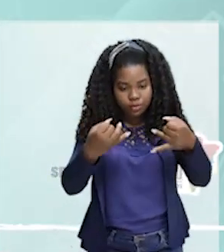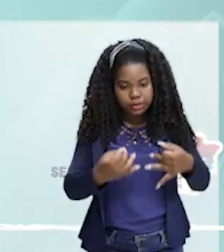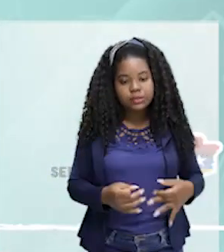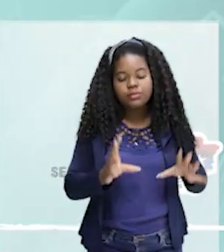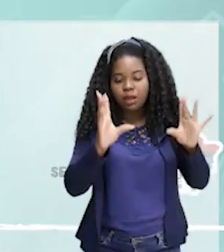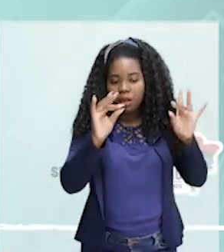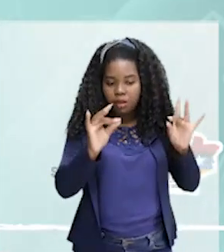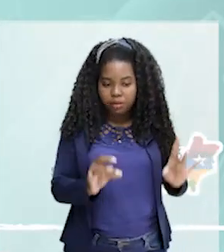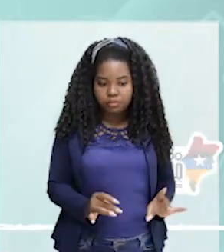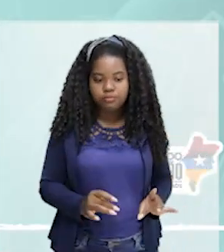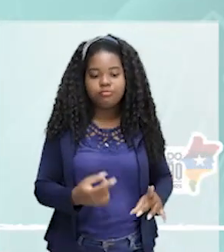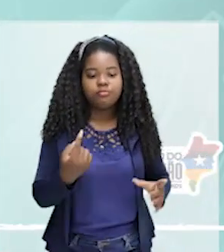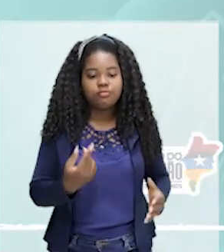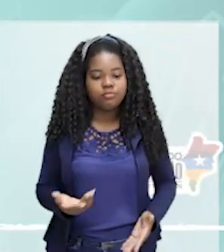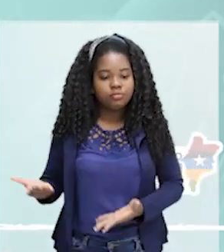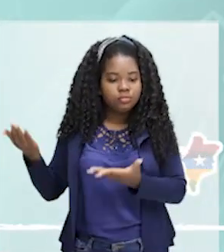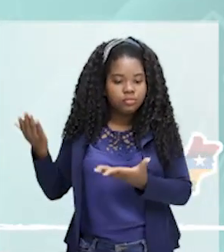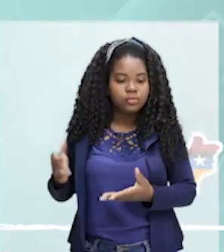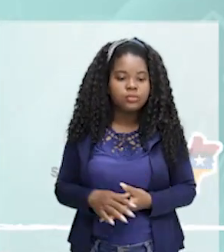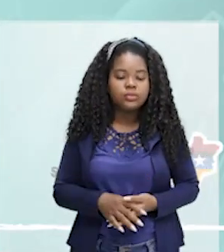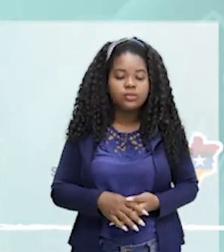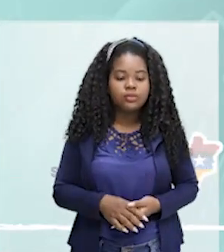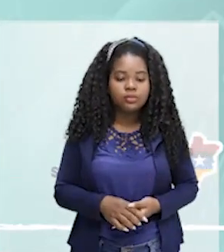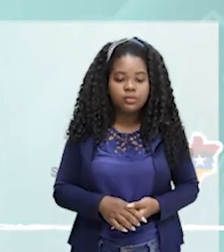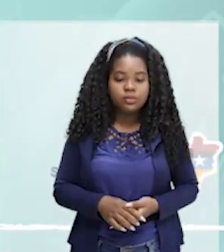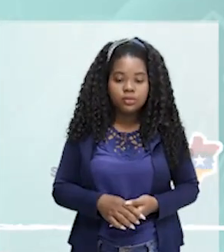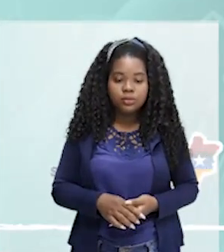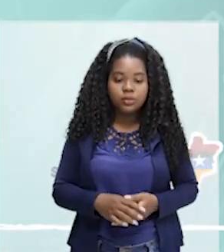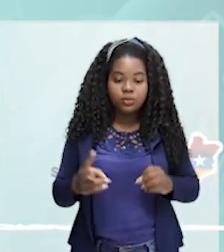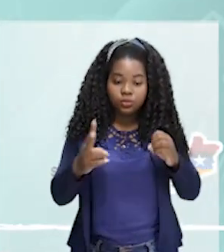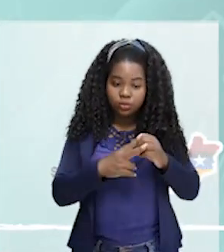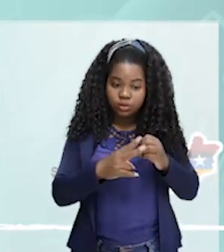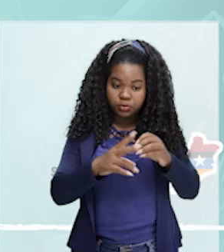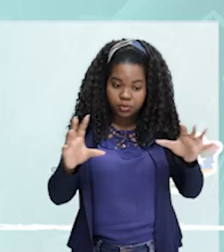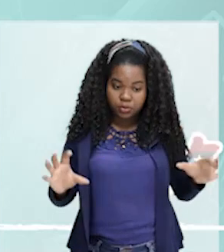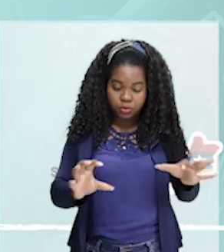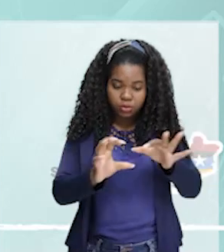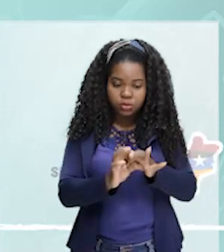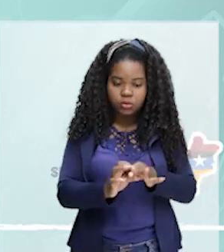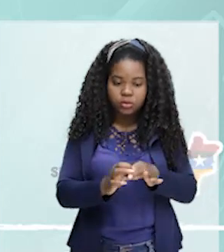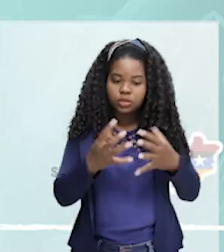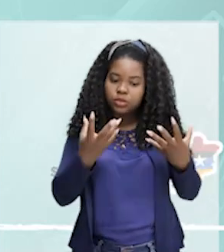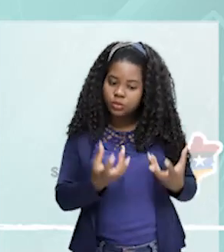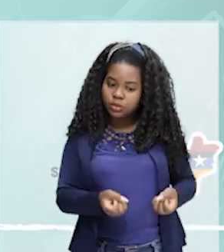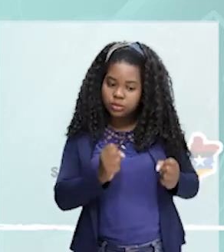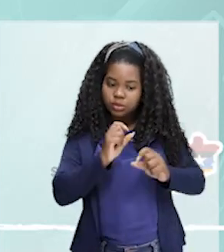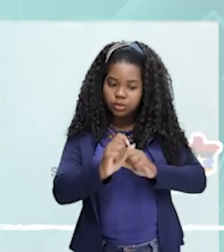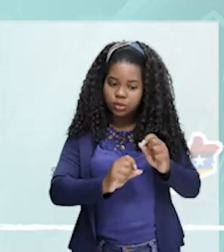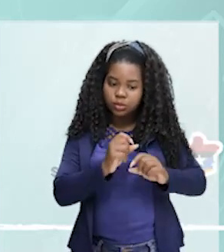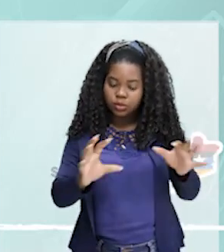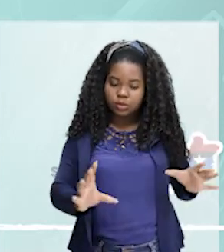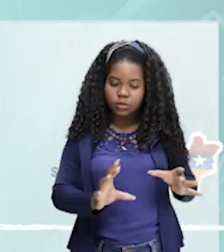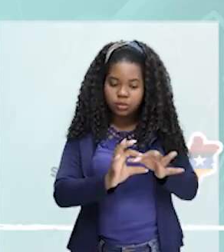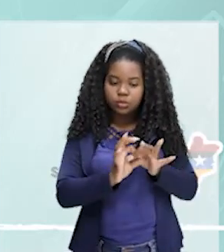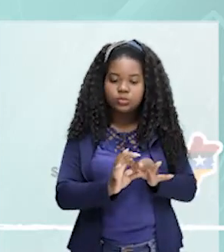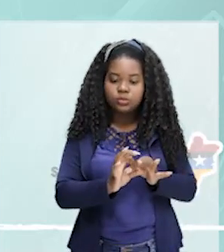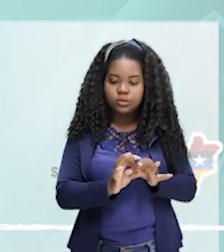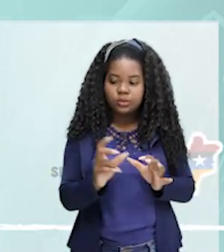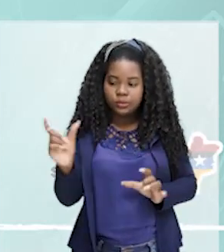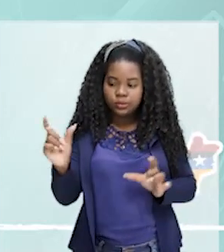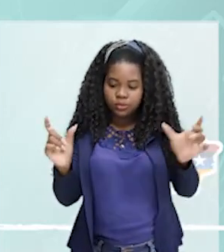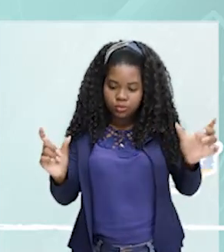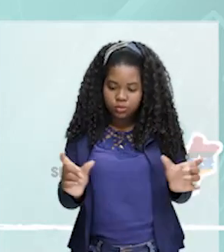verbos frasais inseparáveis são verbos que só aceitam a união entre os dois termos, eles não podem